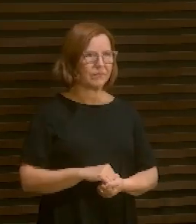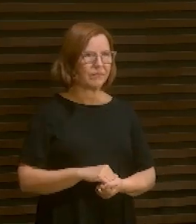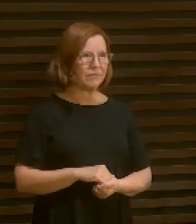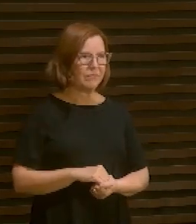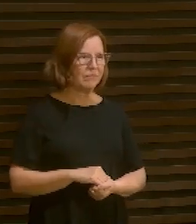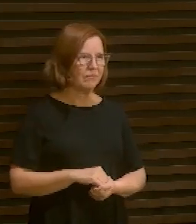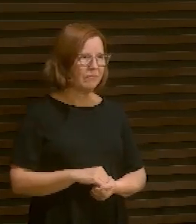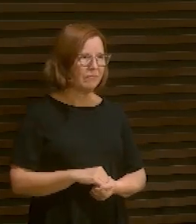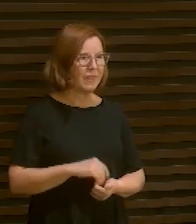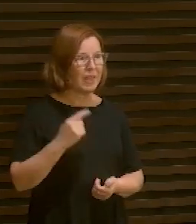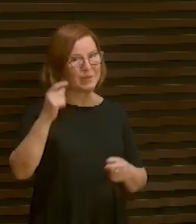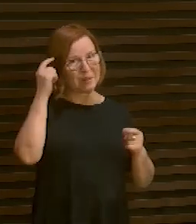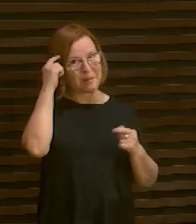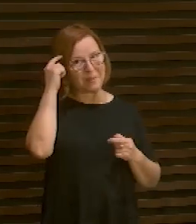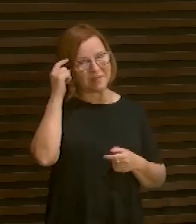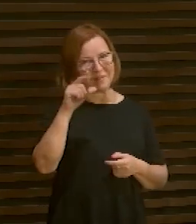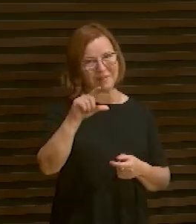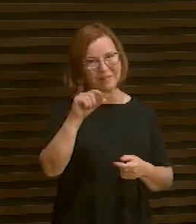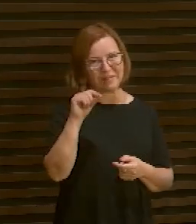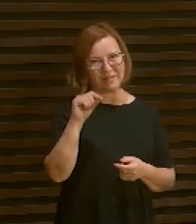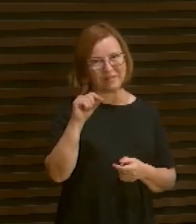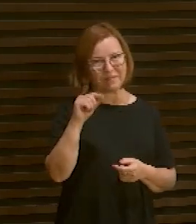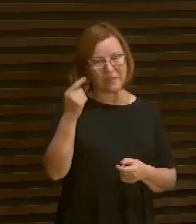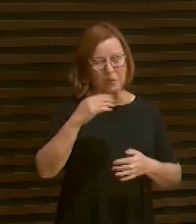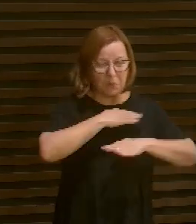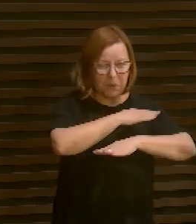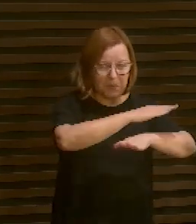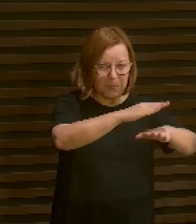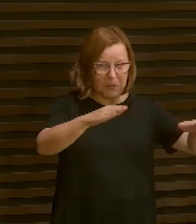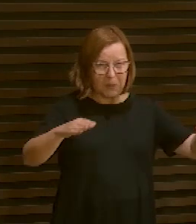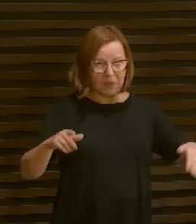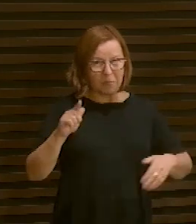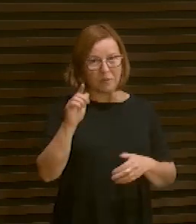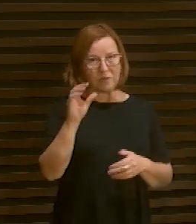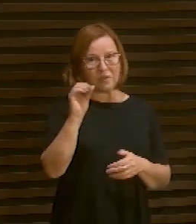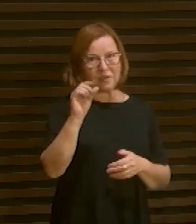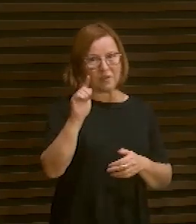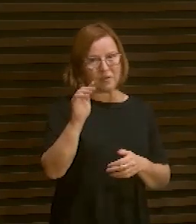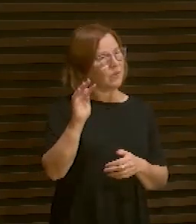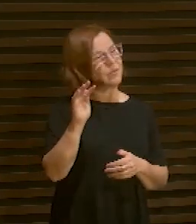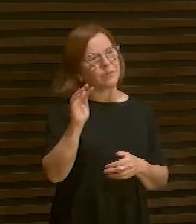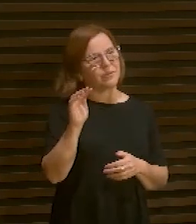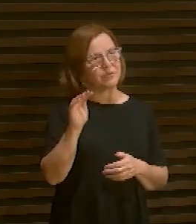Em sua mente, ele escolheu o seu campo de golfe favorito e começou a jogar.